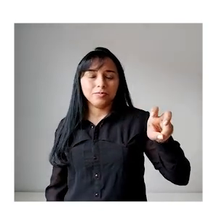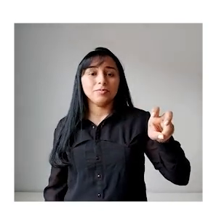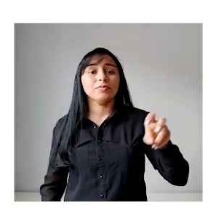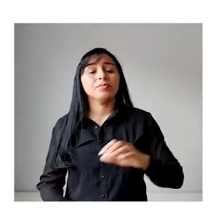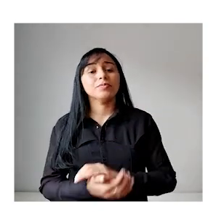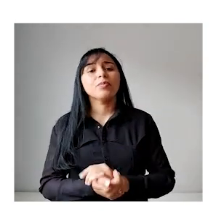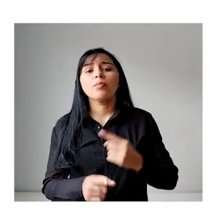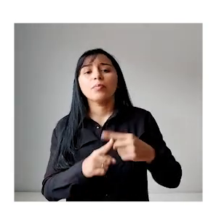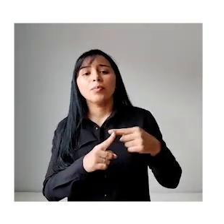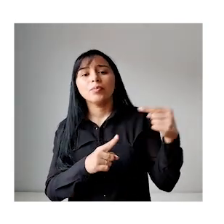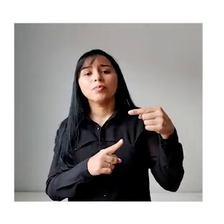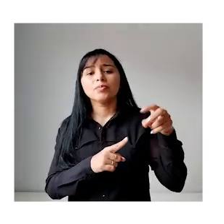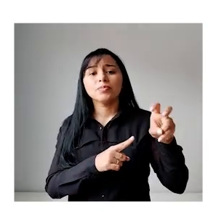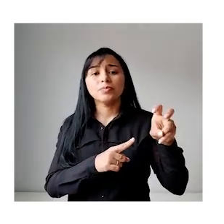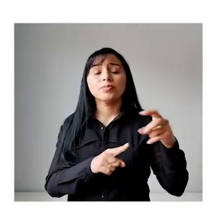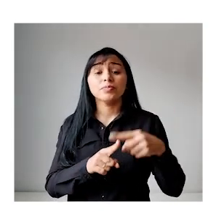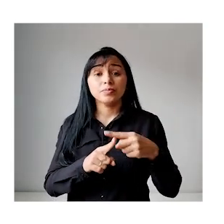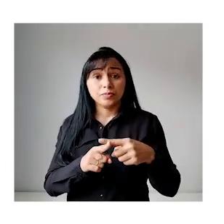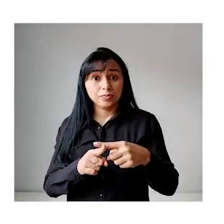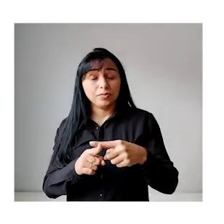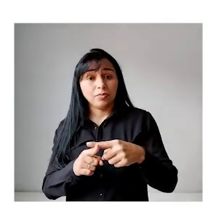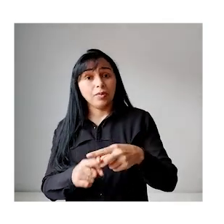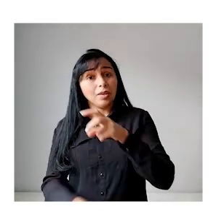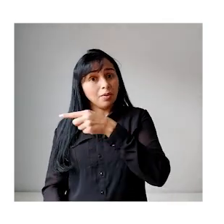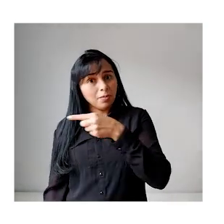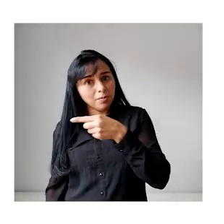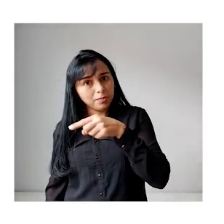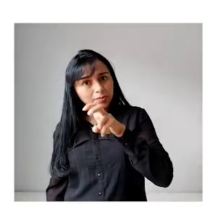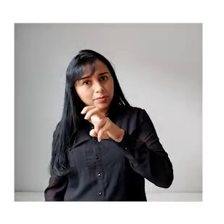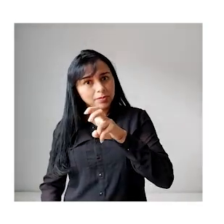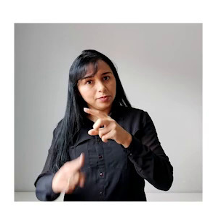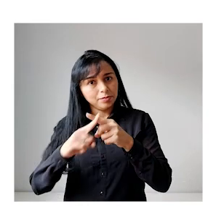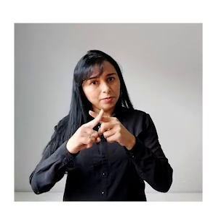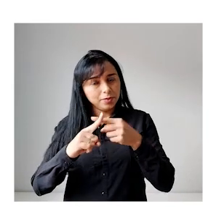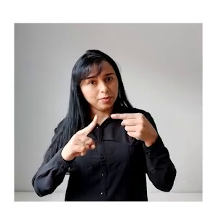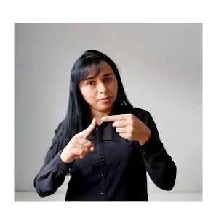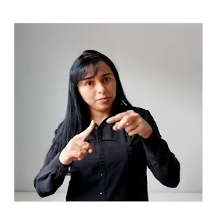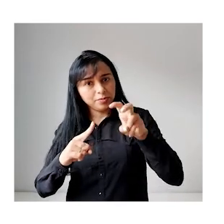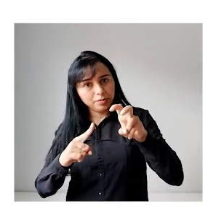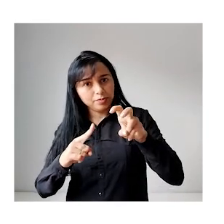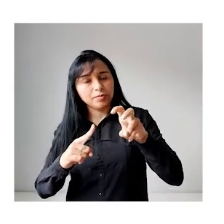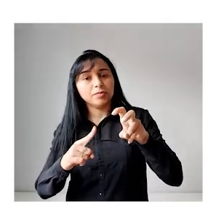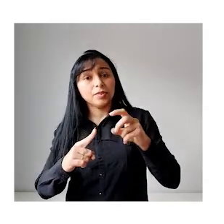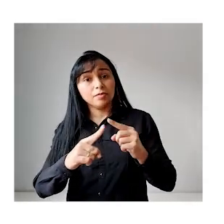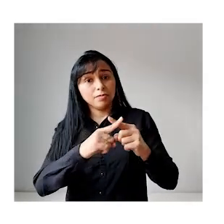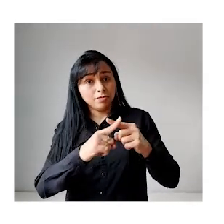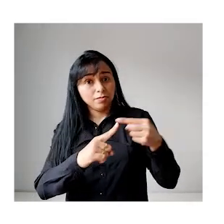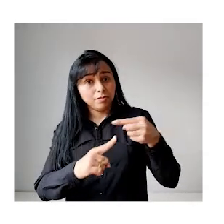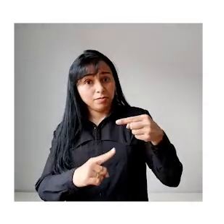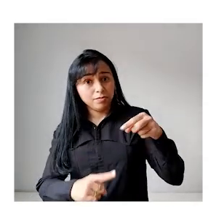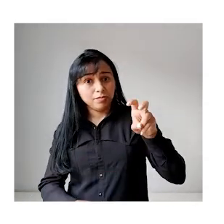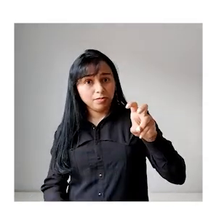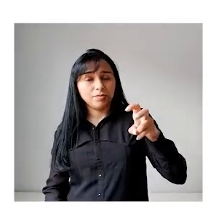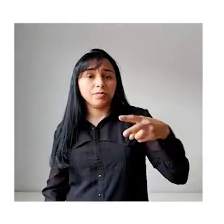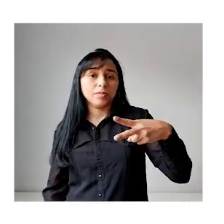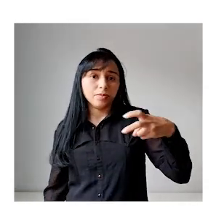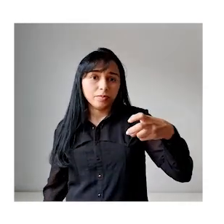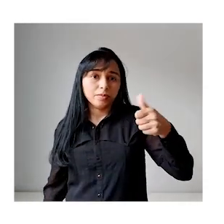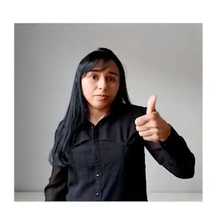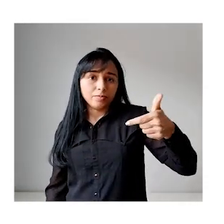Veja só, por que menos 5? Menos 5 vezes menos 5 é igual a 25. Menos que multiplica menos